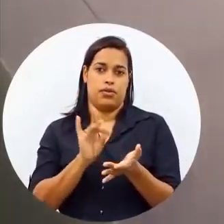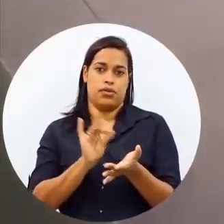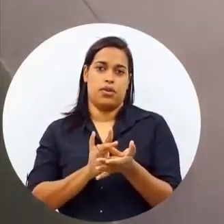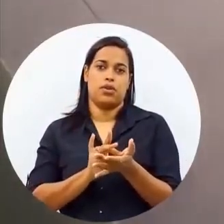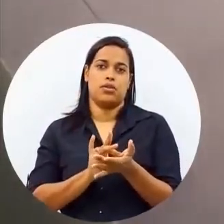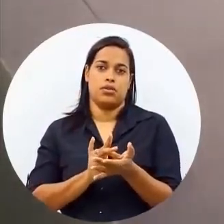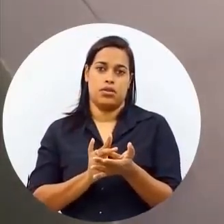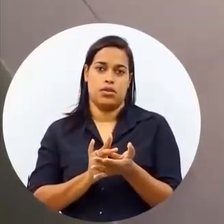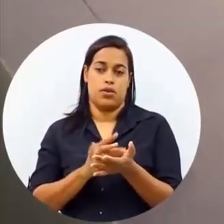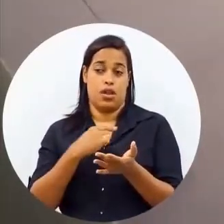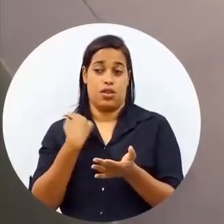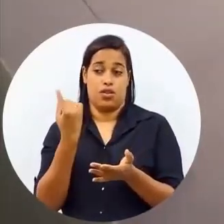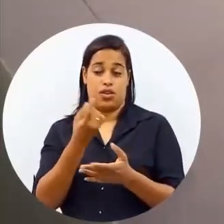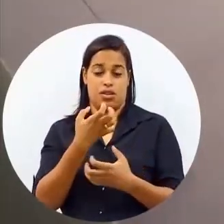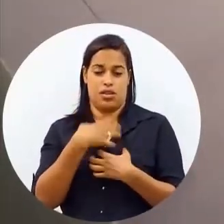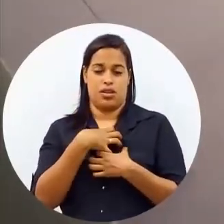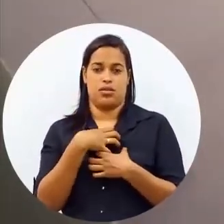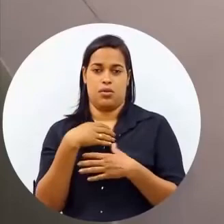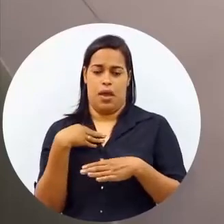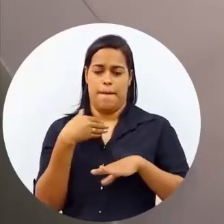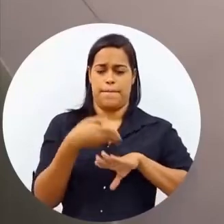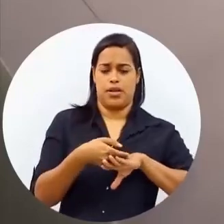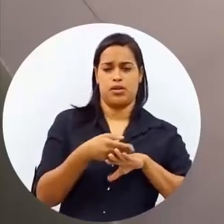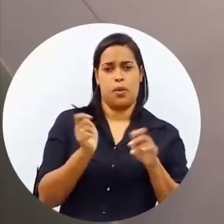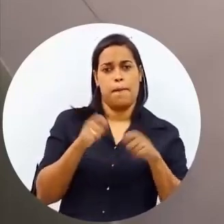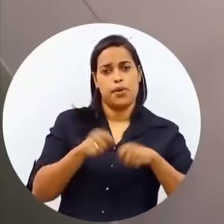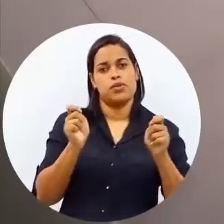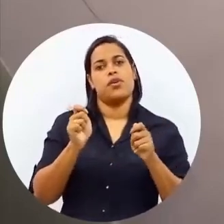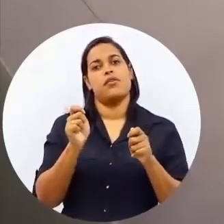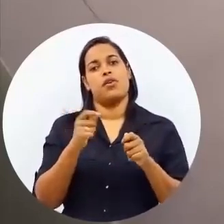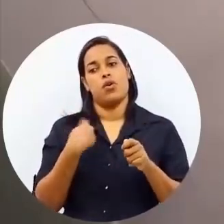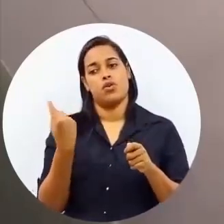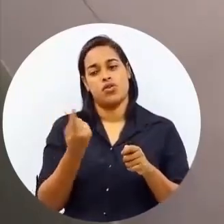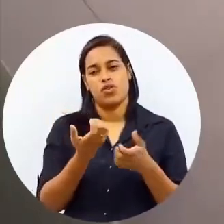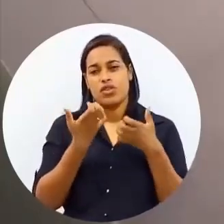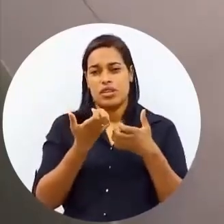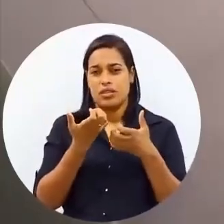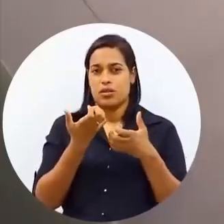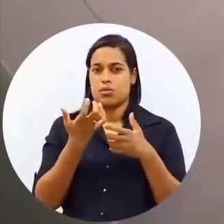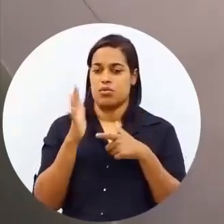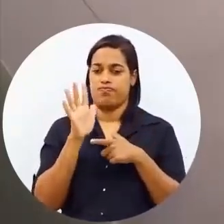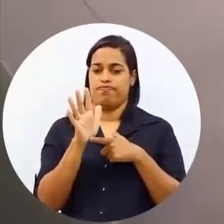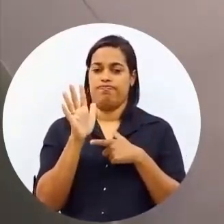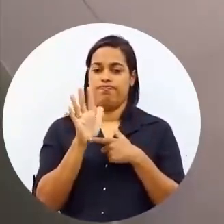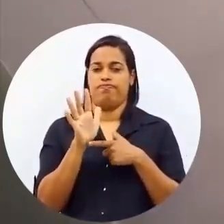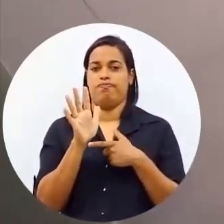de acordo com a nossa intenção, o mais próximo possível daquilo que nós estamos tentando representar.